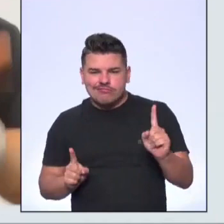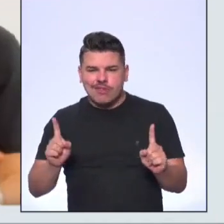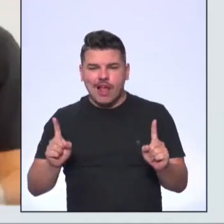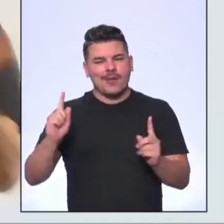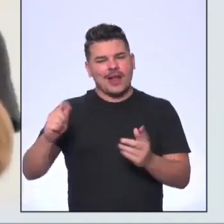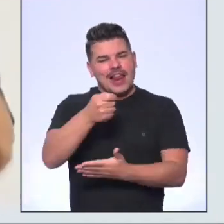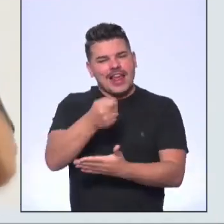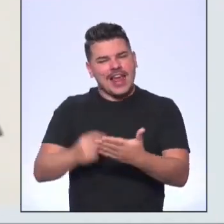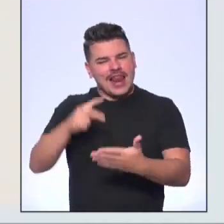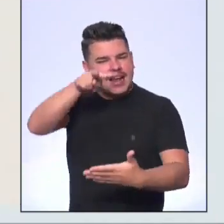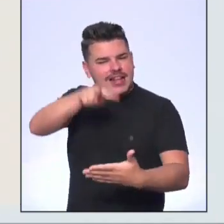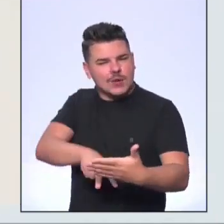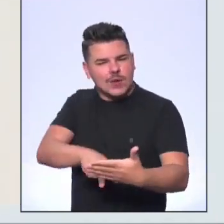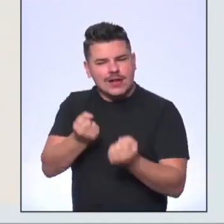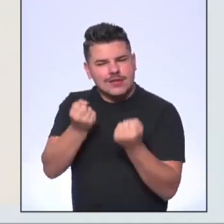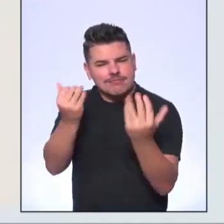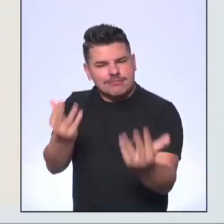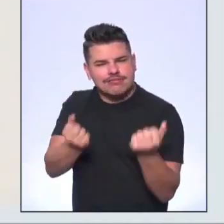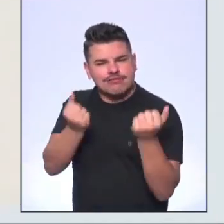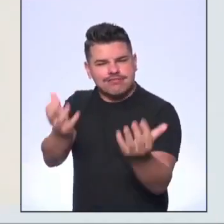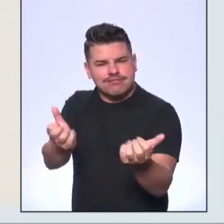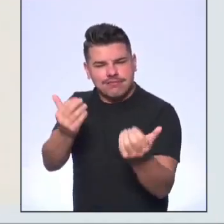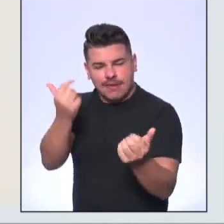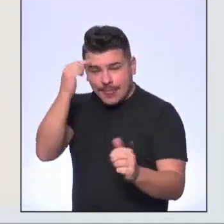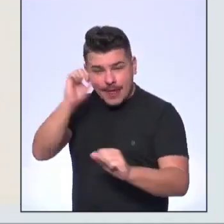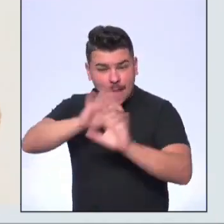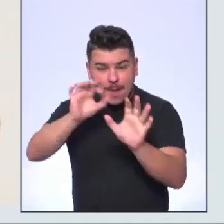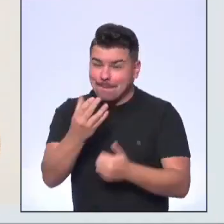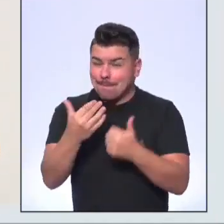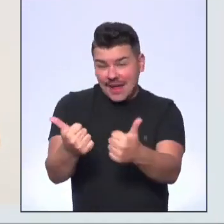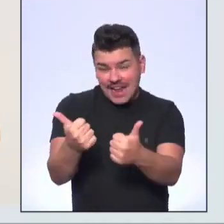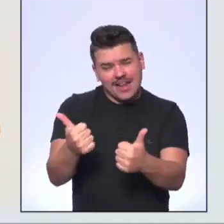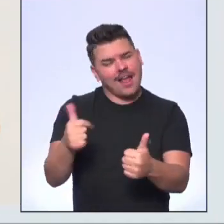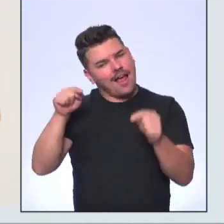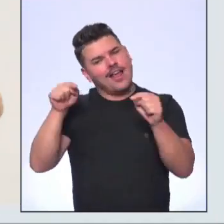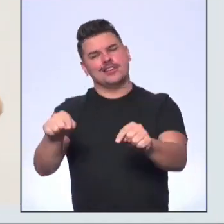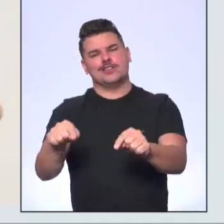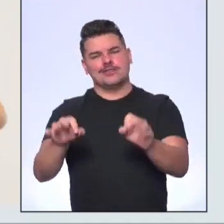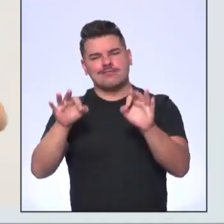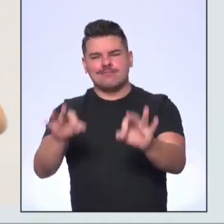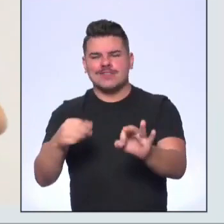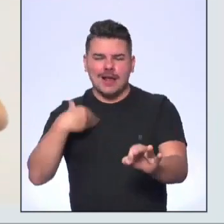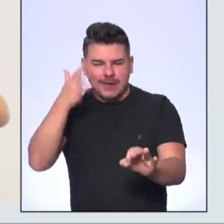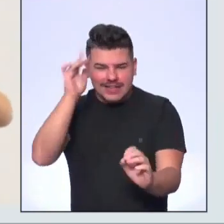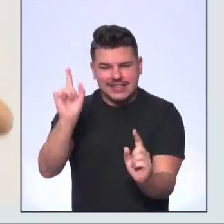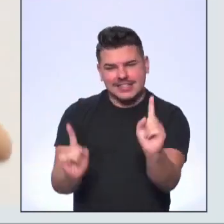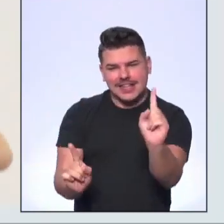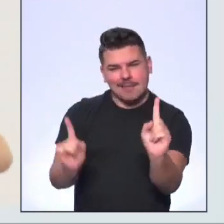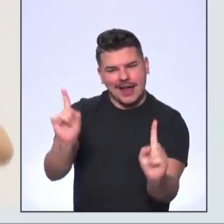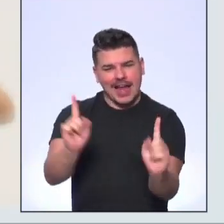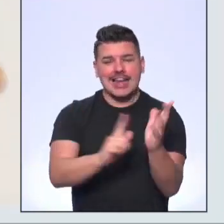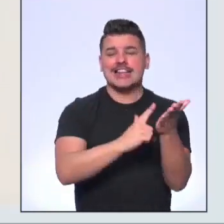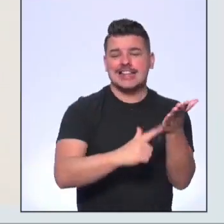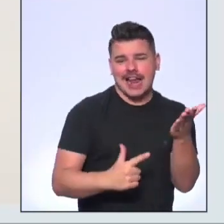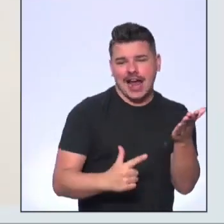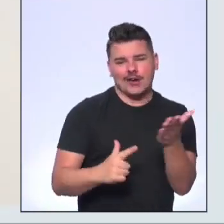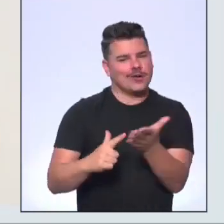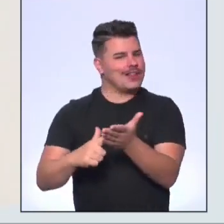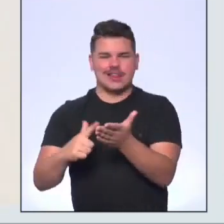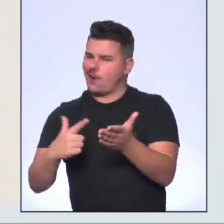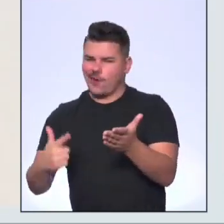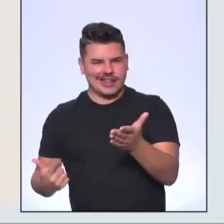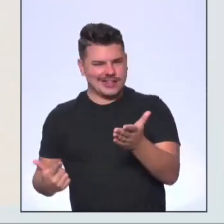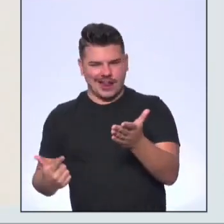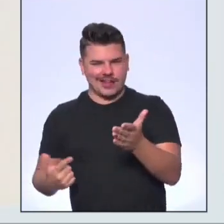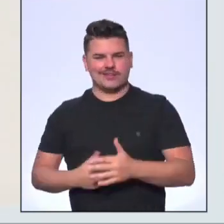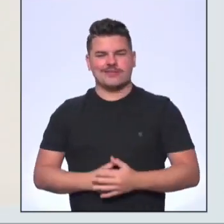boa leitura, uma boa interpretação de texto, é exatamente essa definição. É literário ou não é